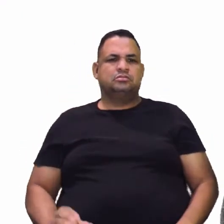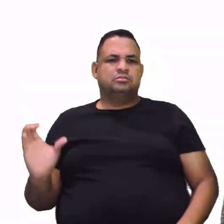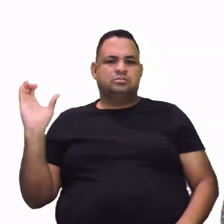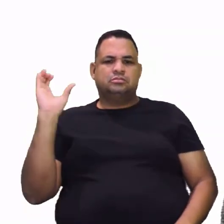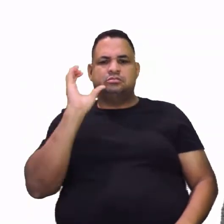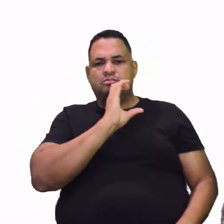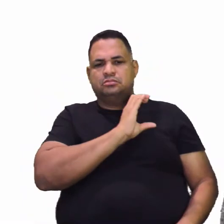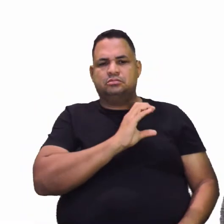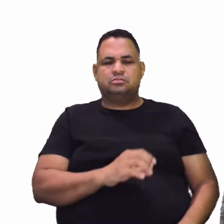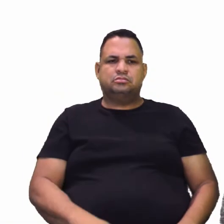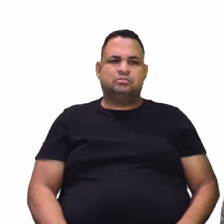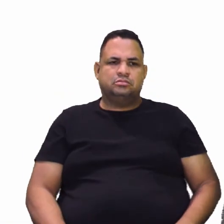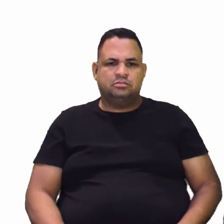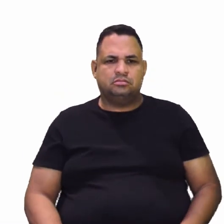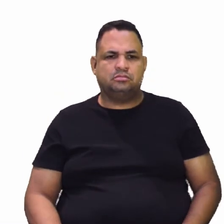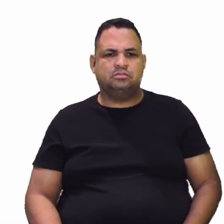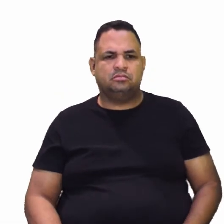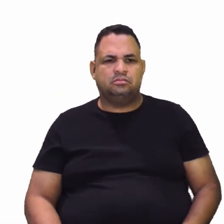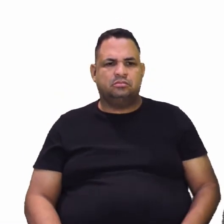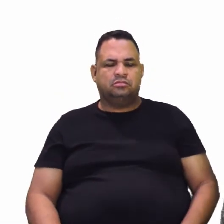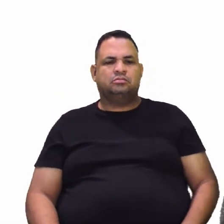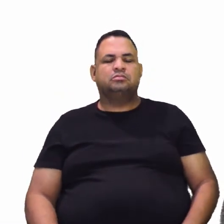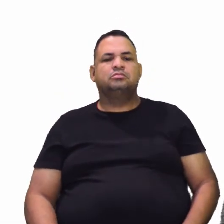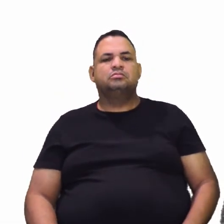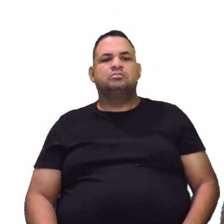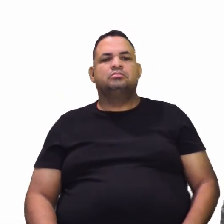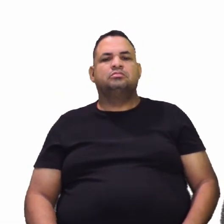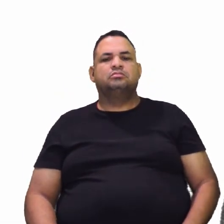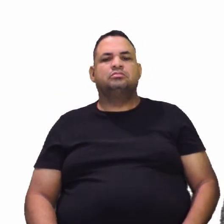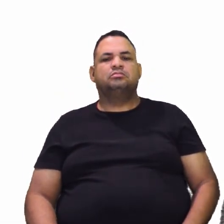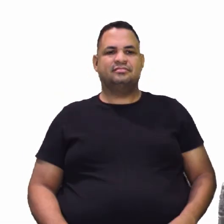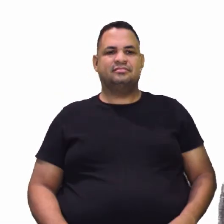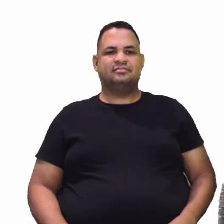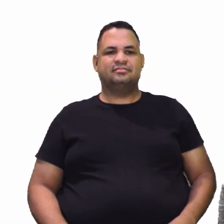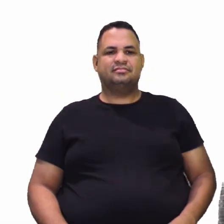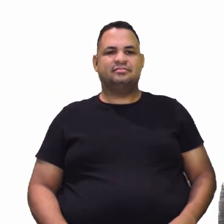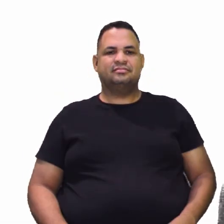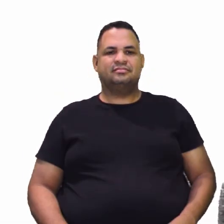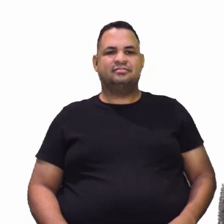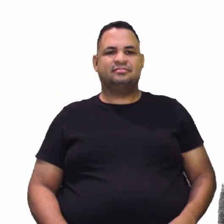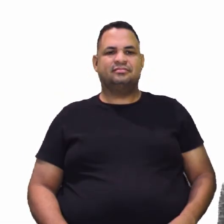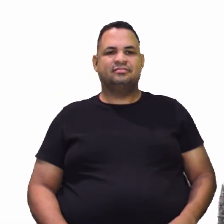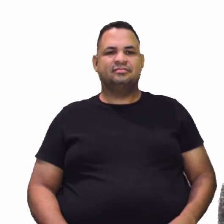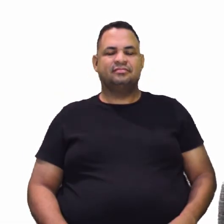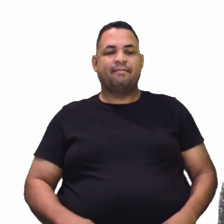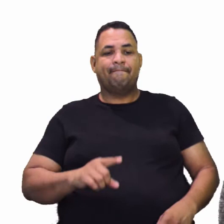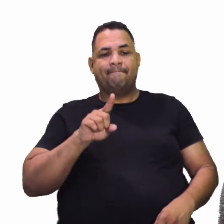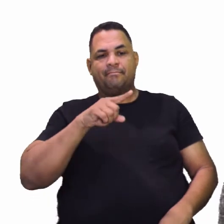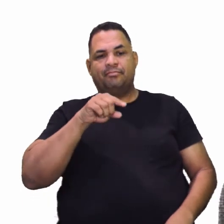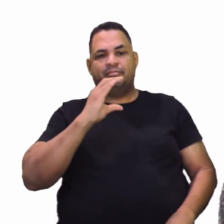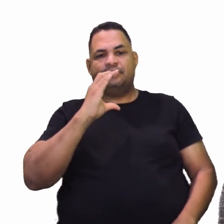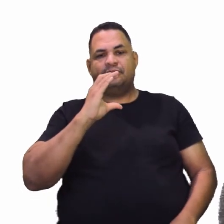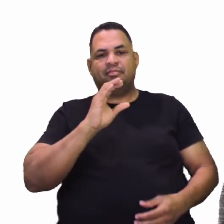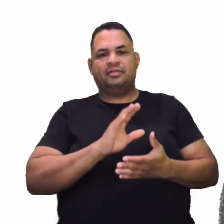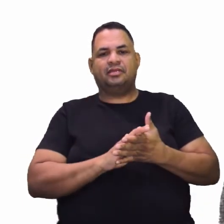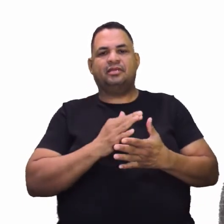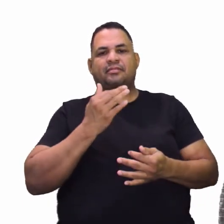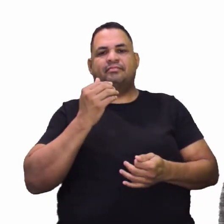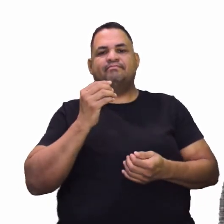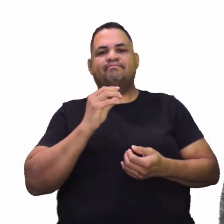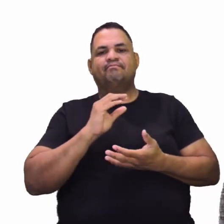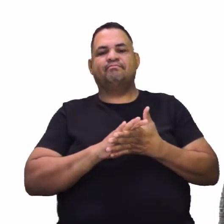rapidão aqui, que passei muito do tempo, let's practice. Vamos lá. Vamos lá, marque C para as frases certas e E para as